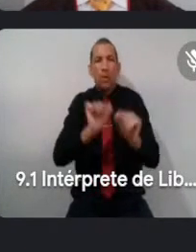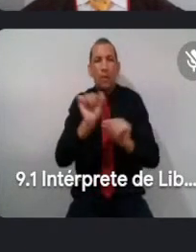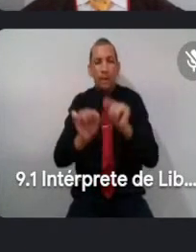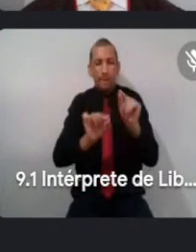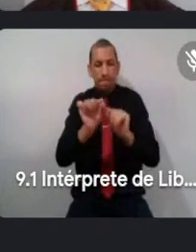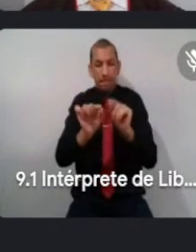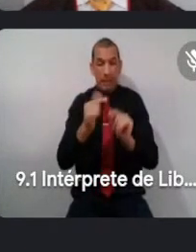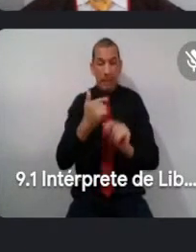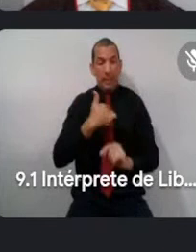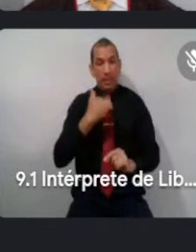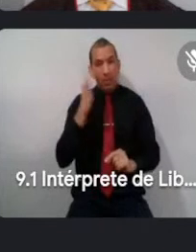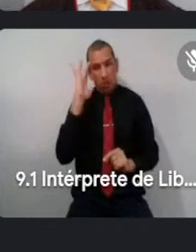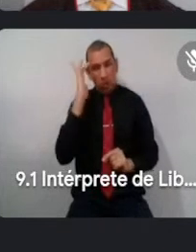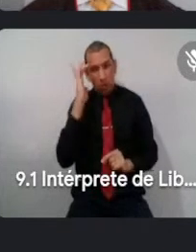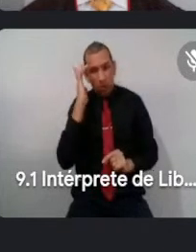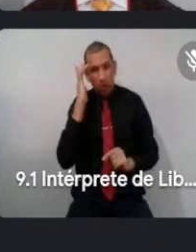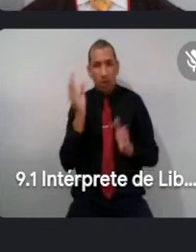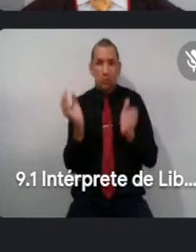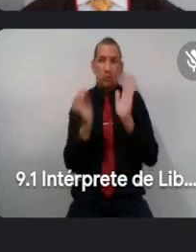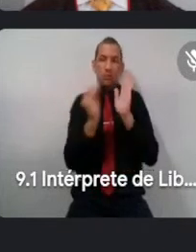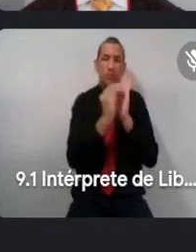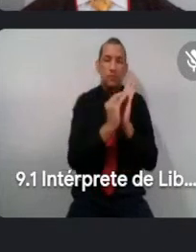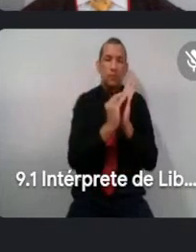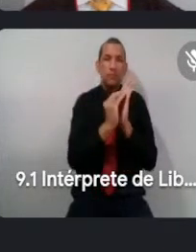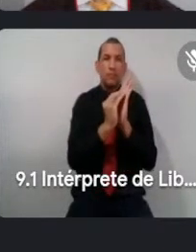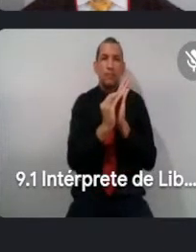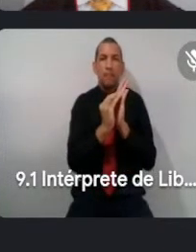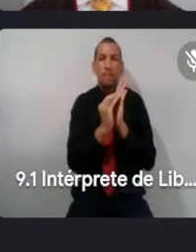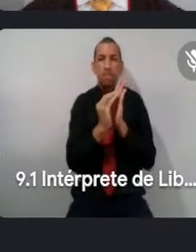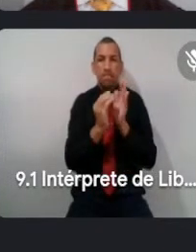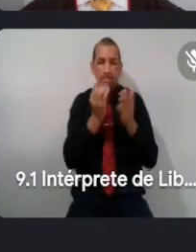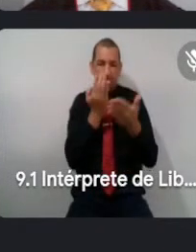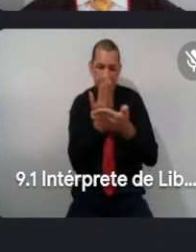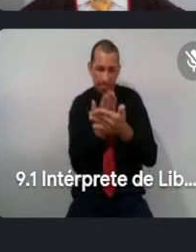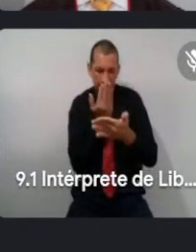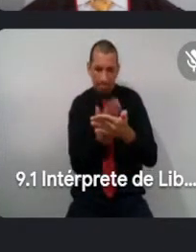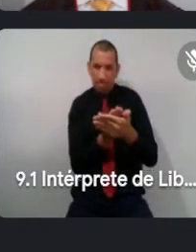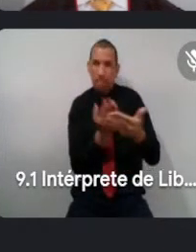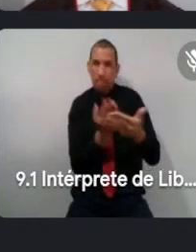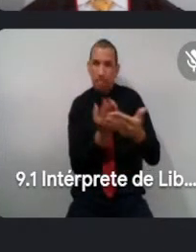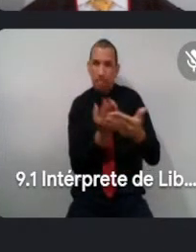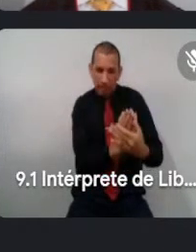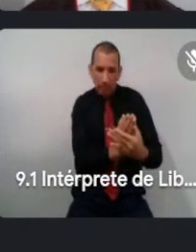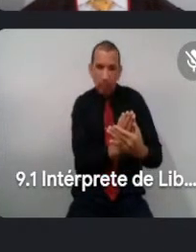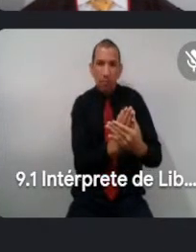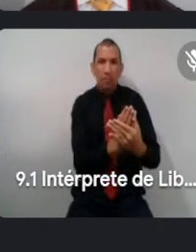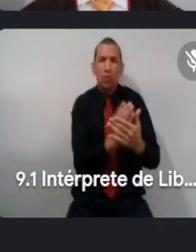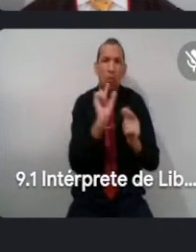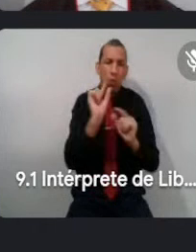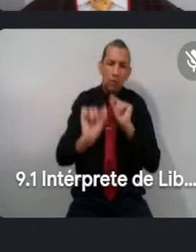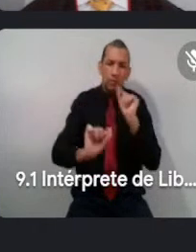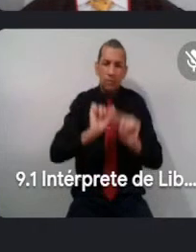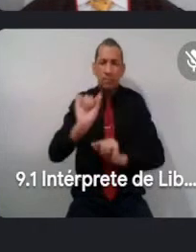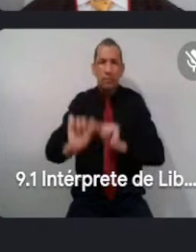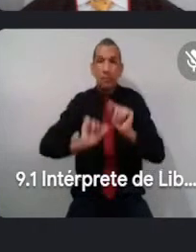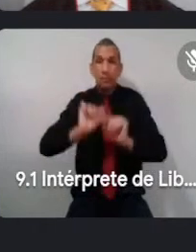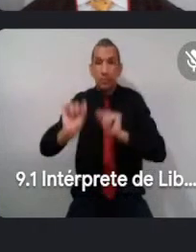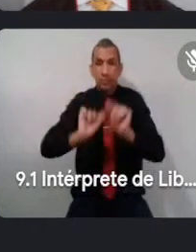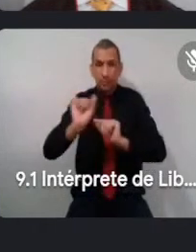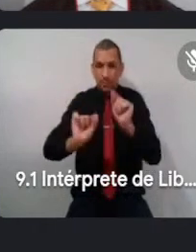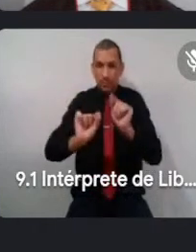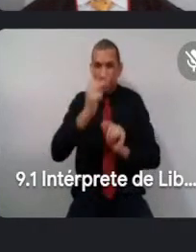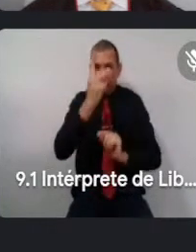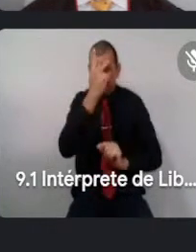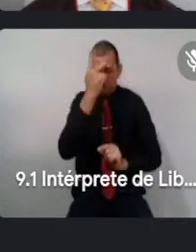eu achei assim achei interessante eu estudando esse processo Então posso ser intenção de